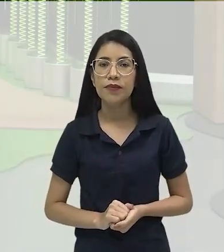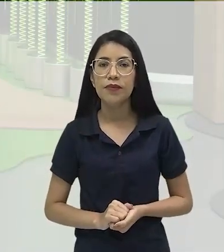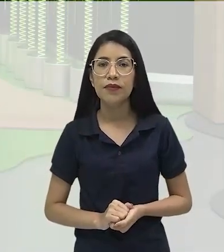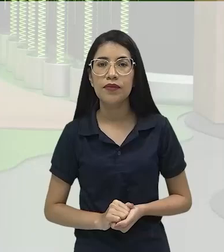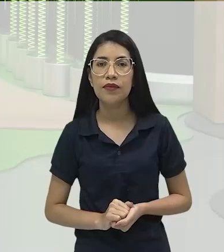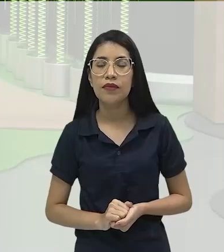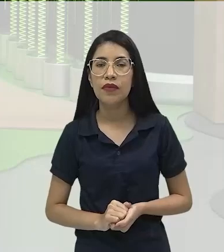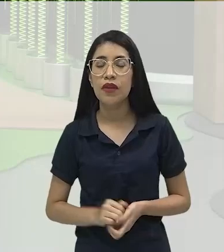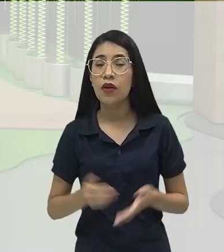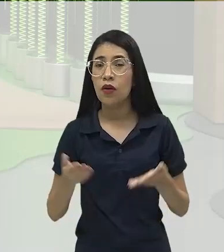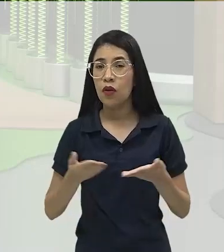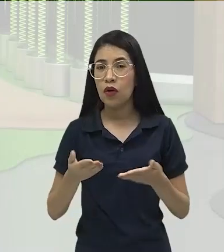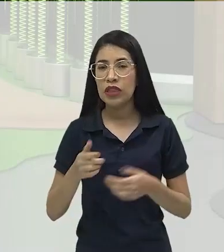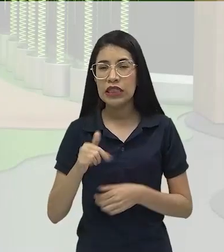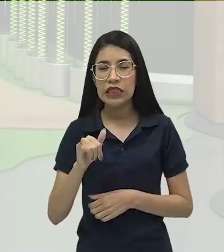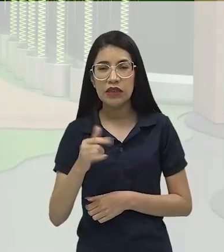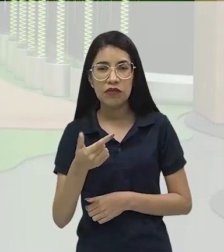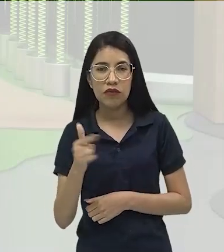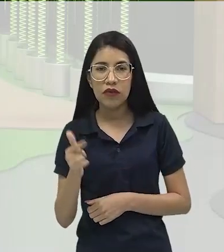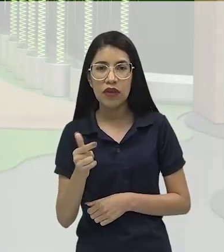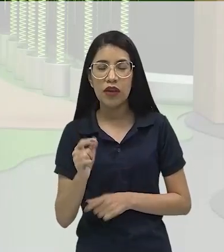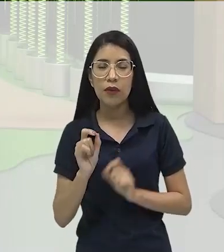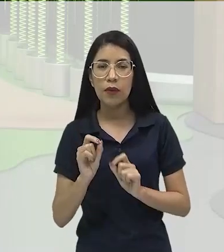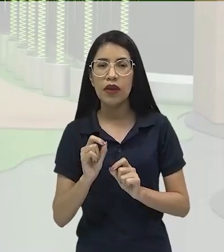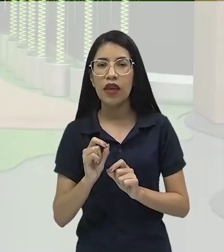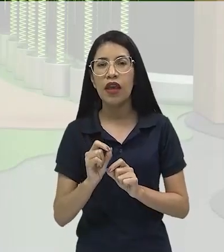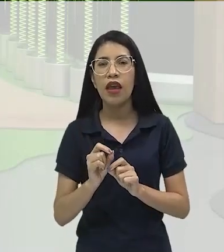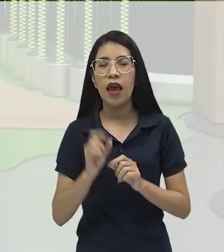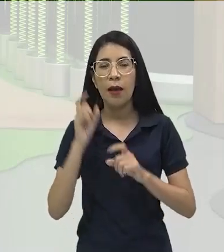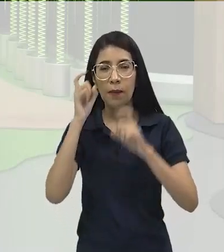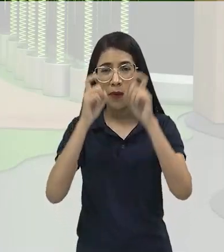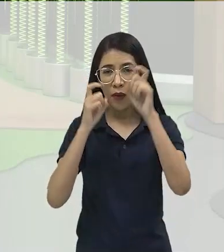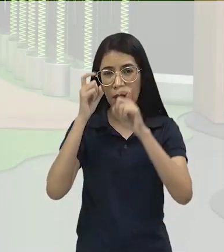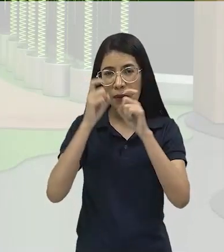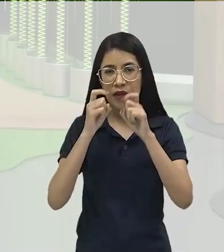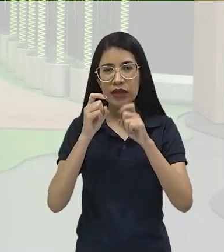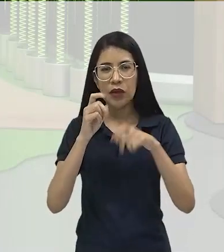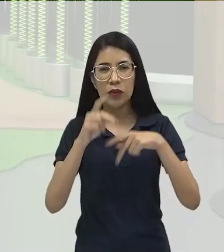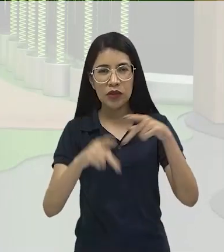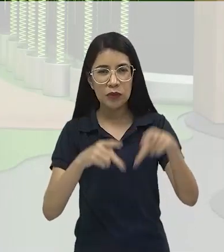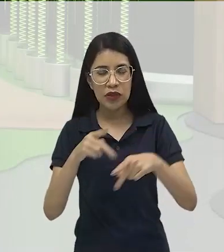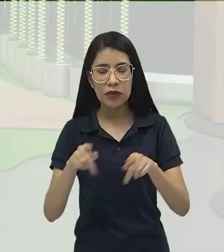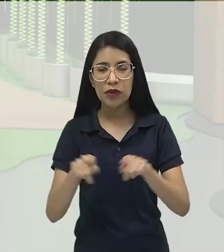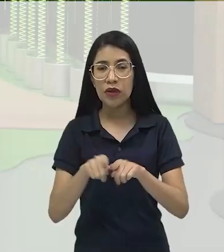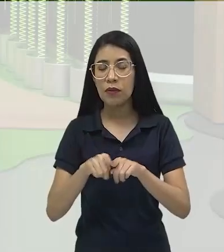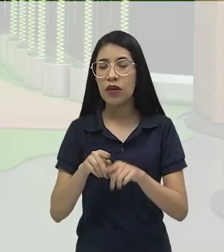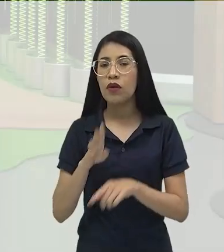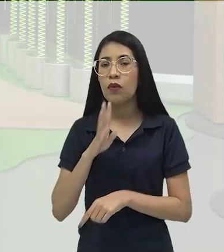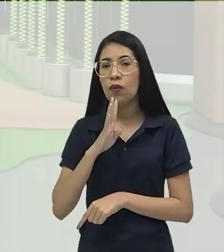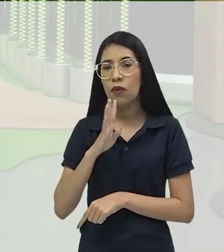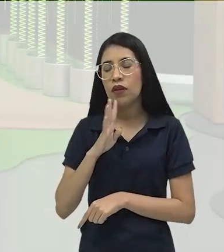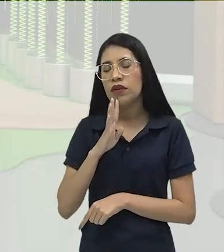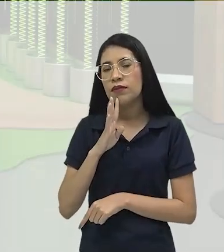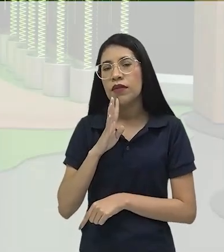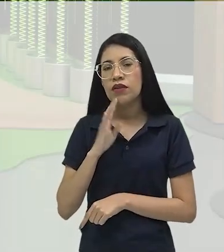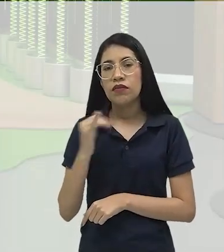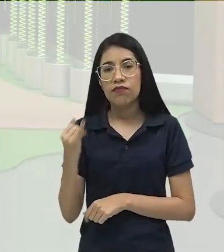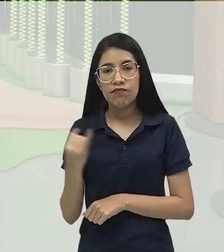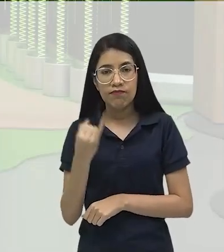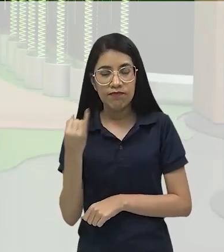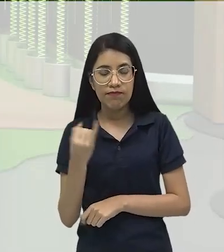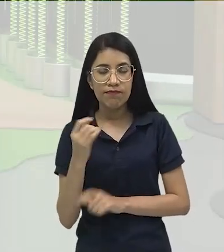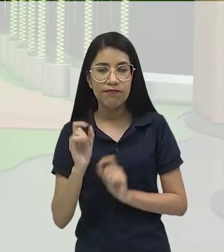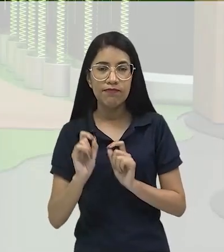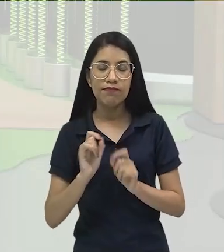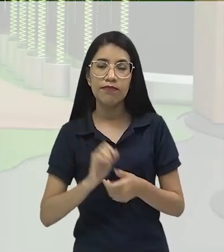hoje, se a gente não tiver essa sensibilização da população, esse conhecimento, que é